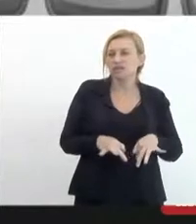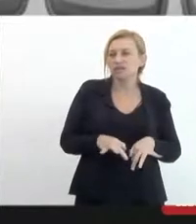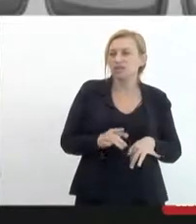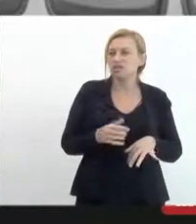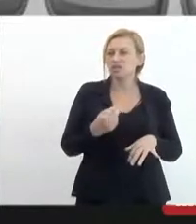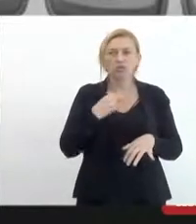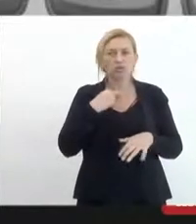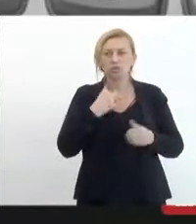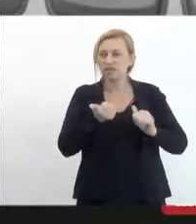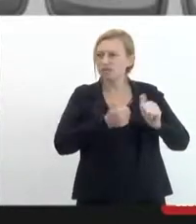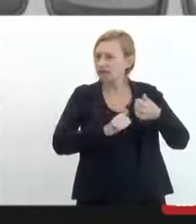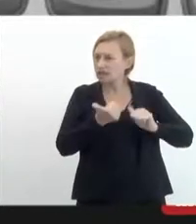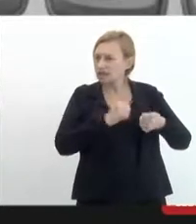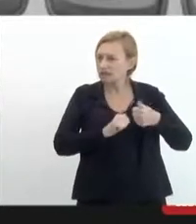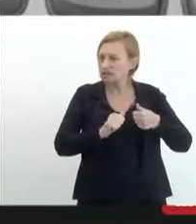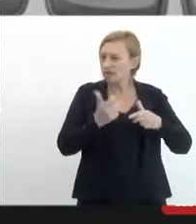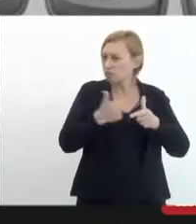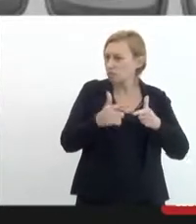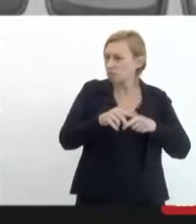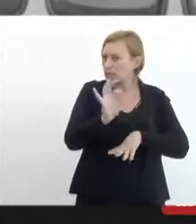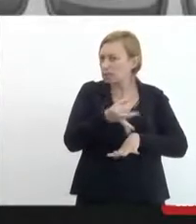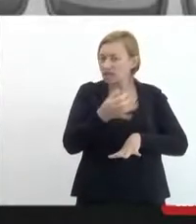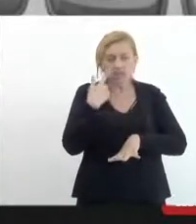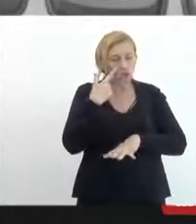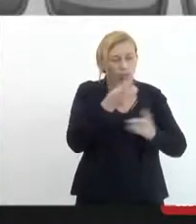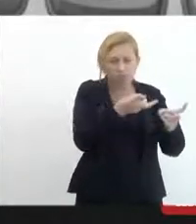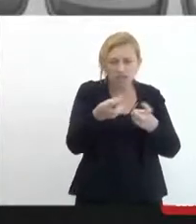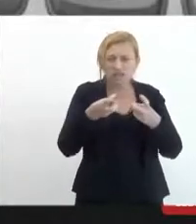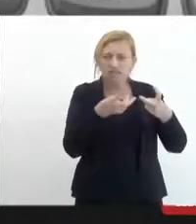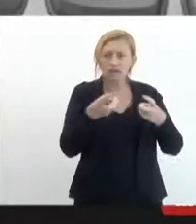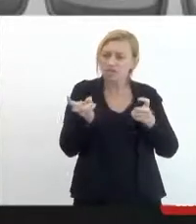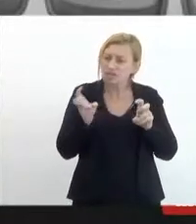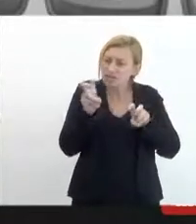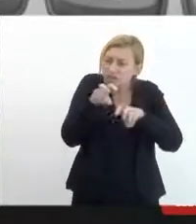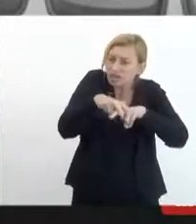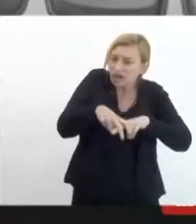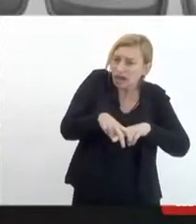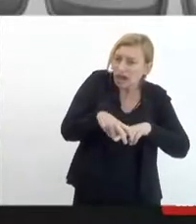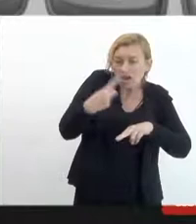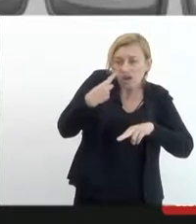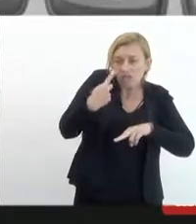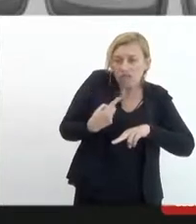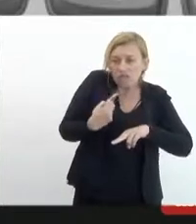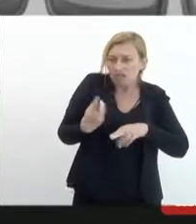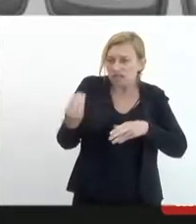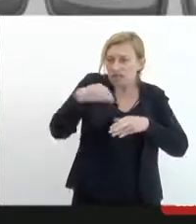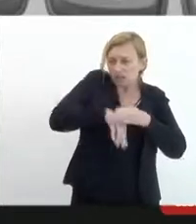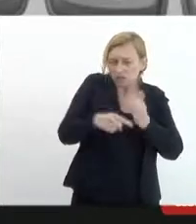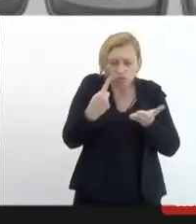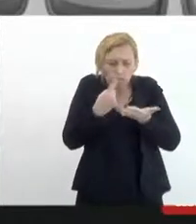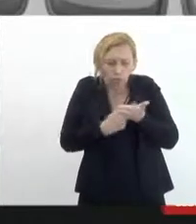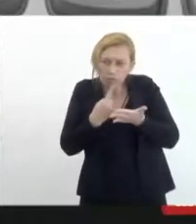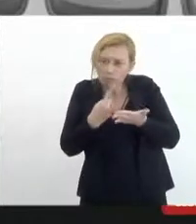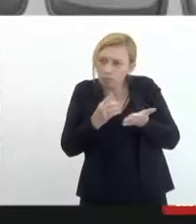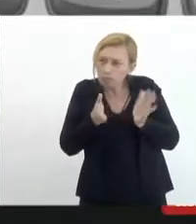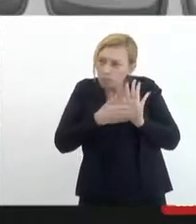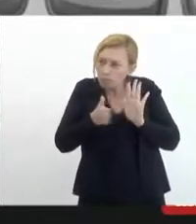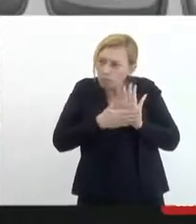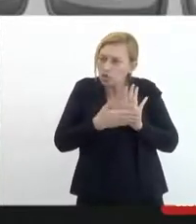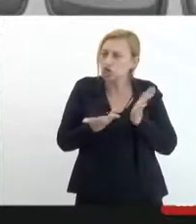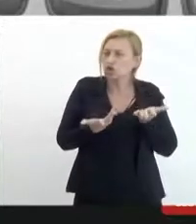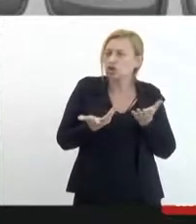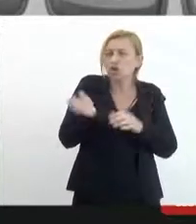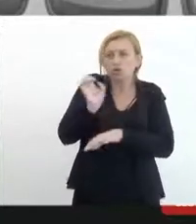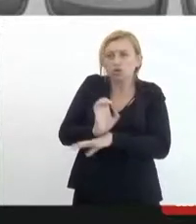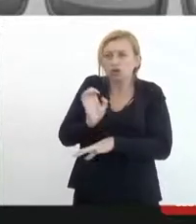a causa raiz, sentar e vermos se o meio dentro de uma proposta do Estado